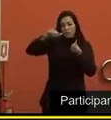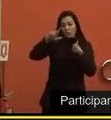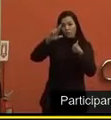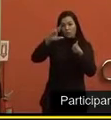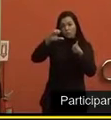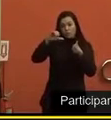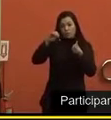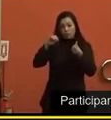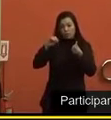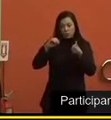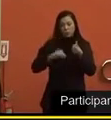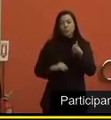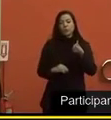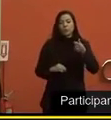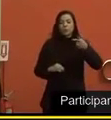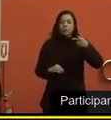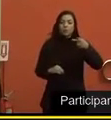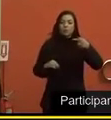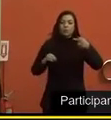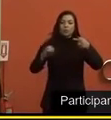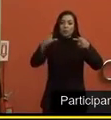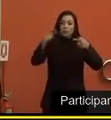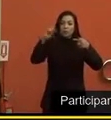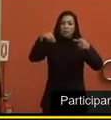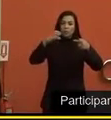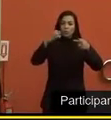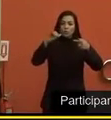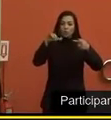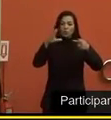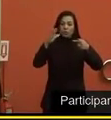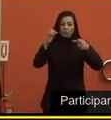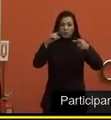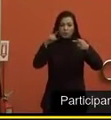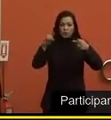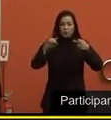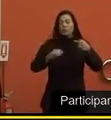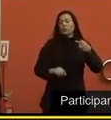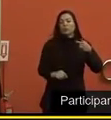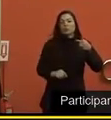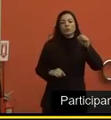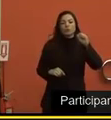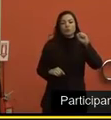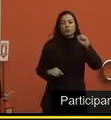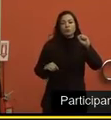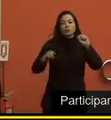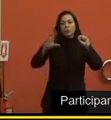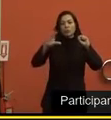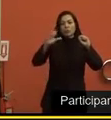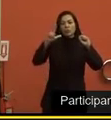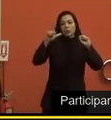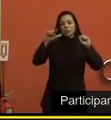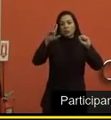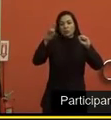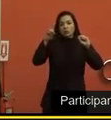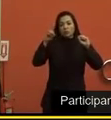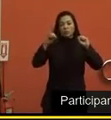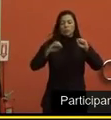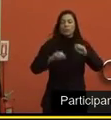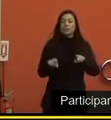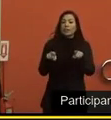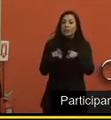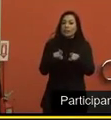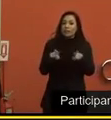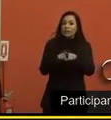Moté Fernandes, doutora Conceição Maria Tavares de Oliveira e doutor Cláudio Varela.